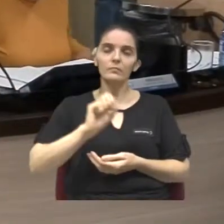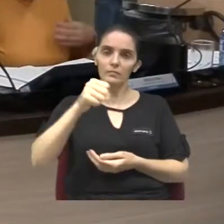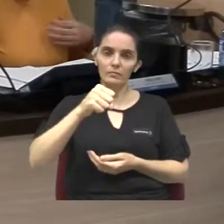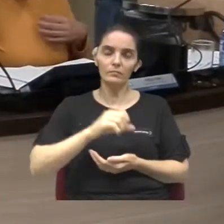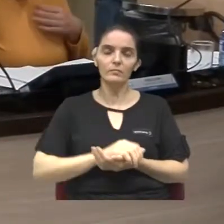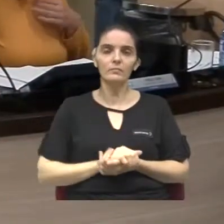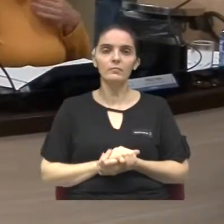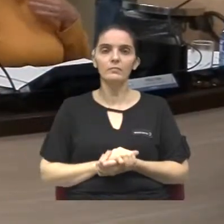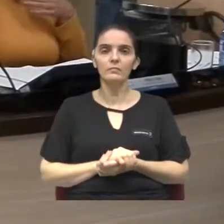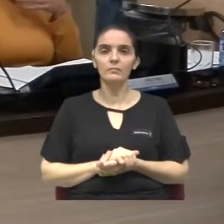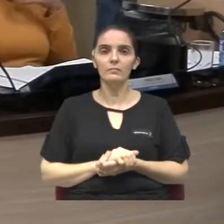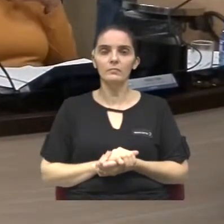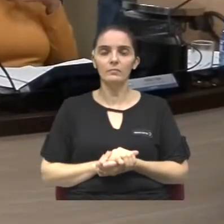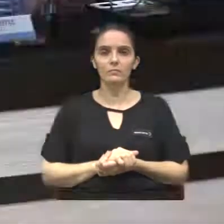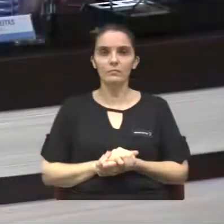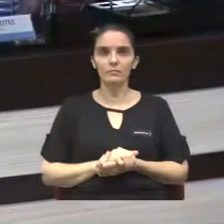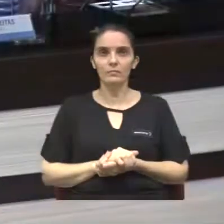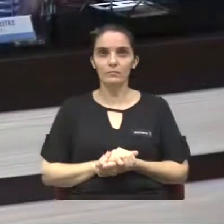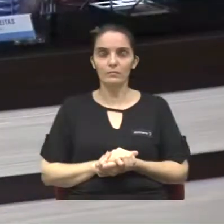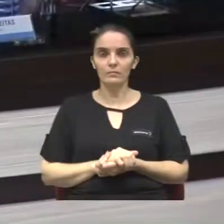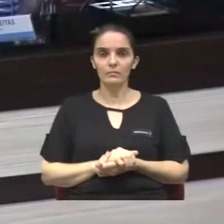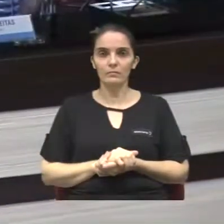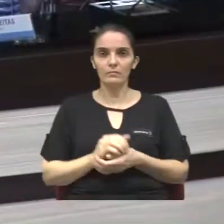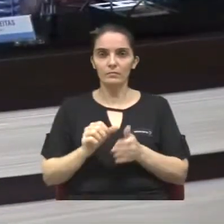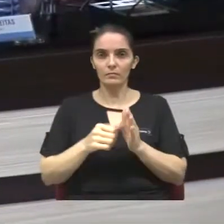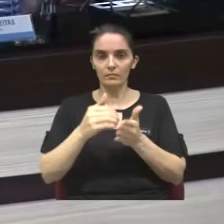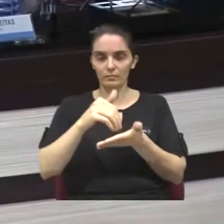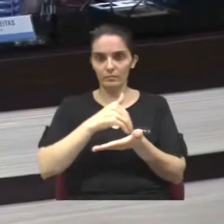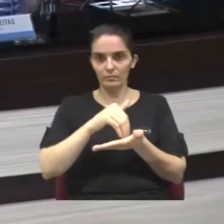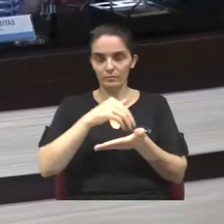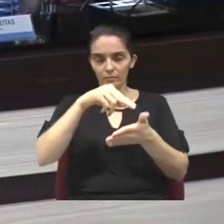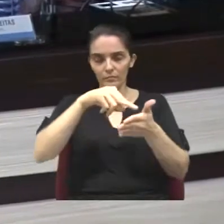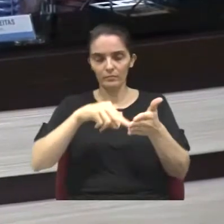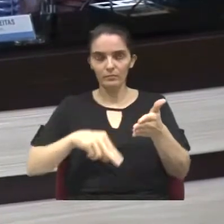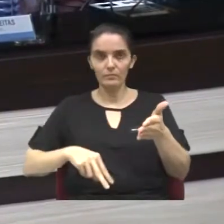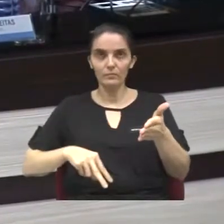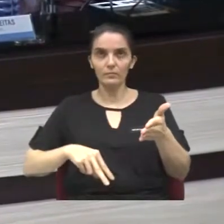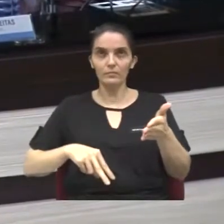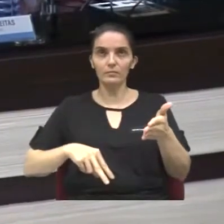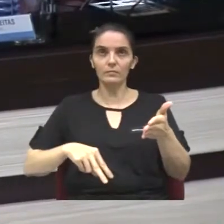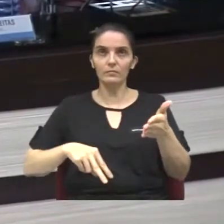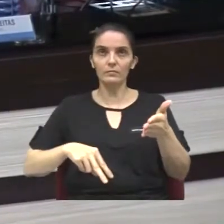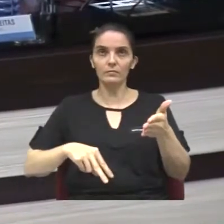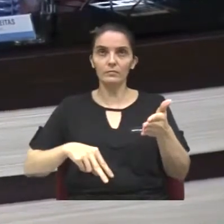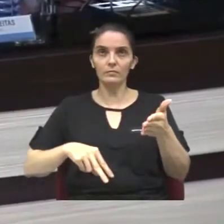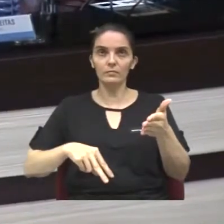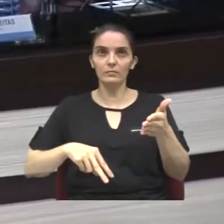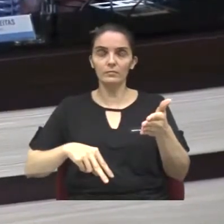Sim. Ao primeiro secretário para a leitura.